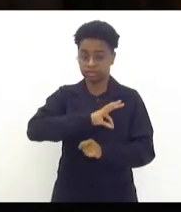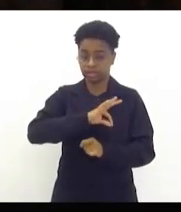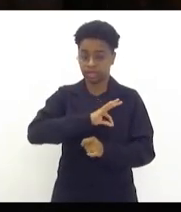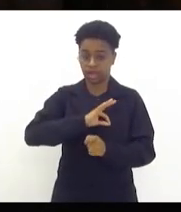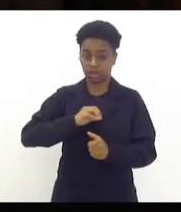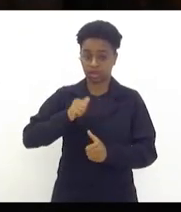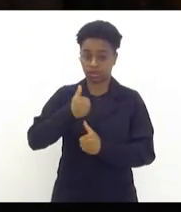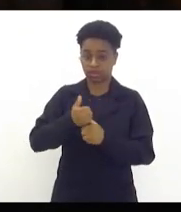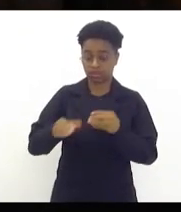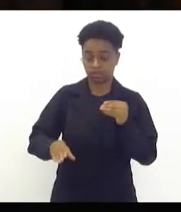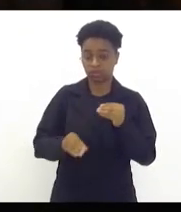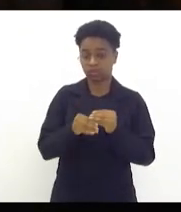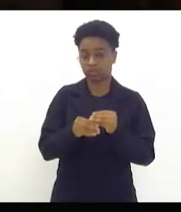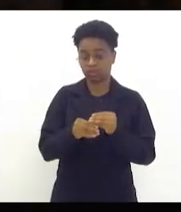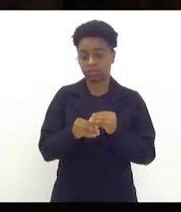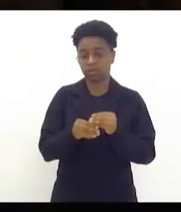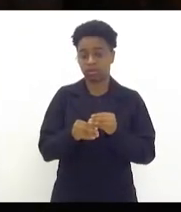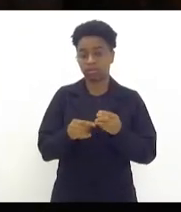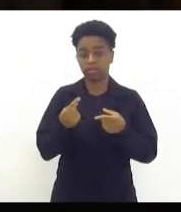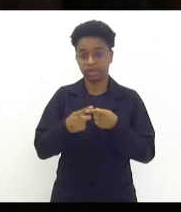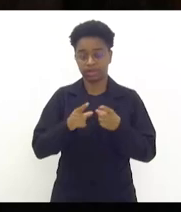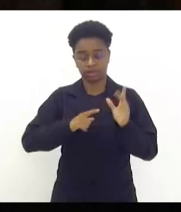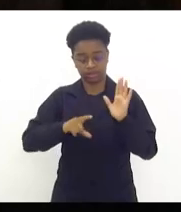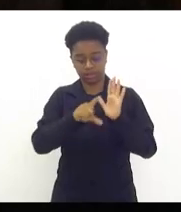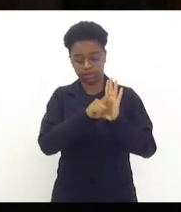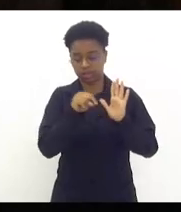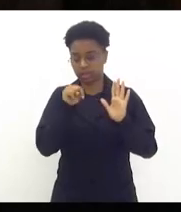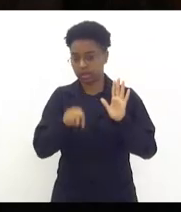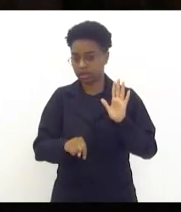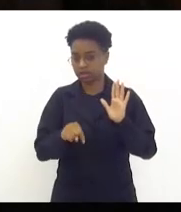de uma lei aprovada para essa casa em